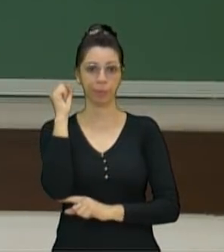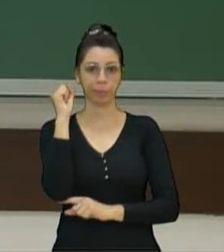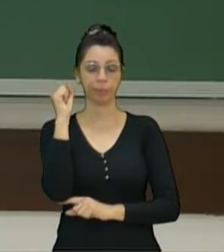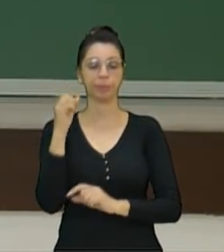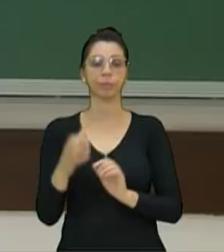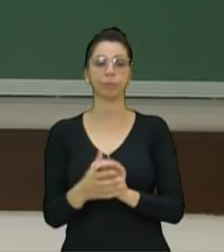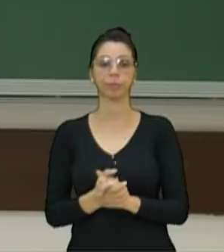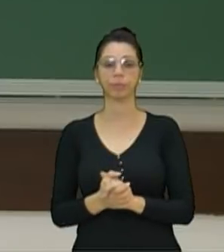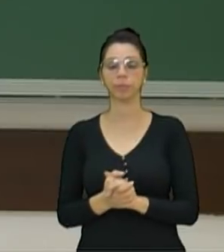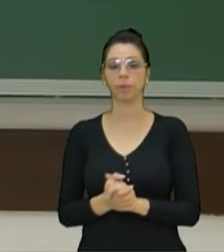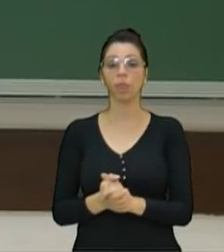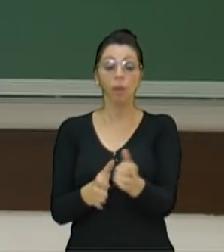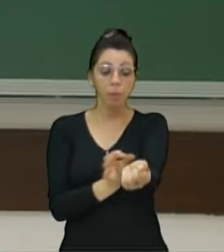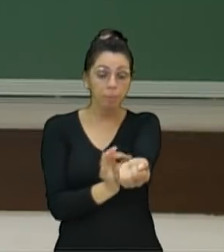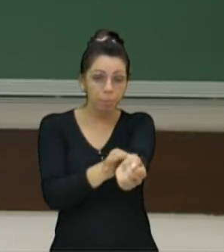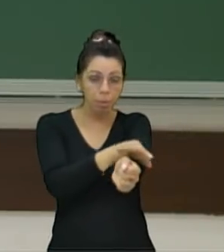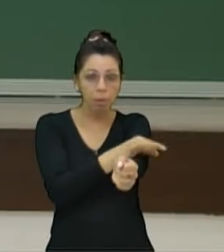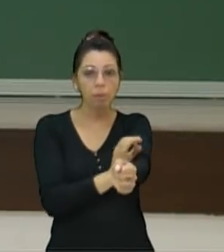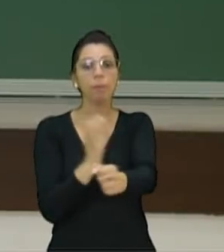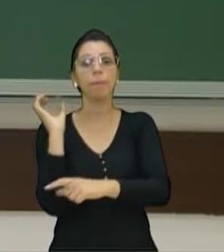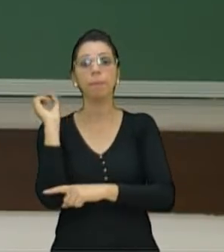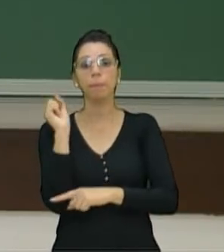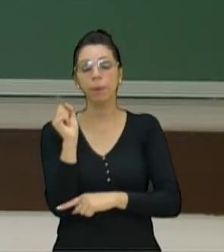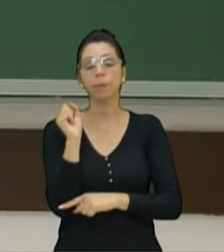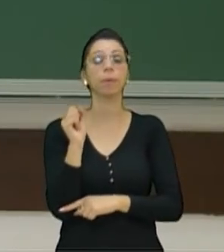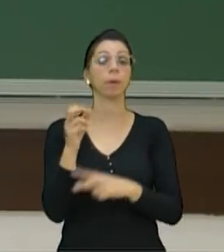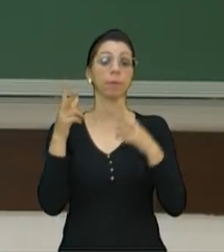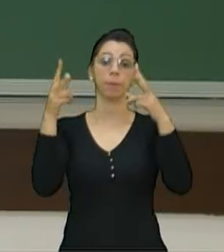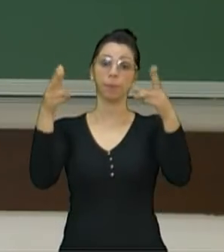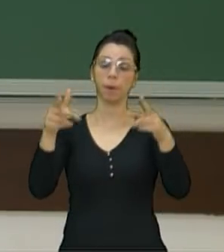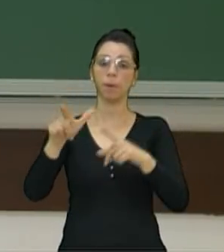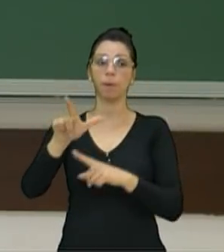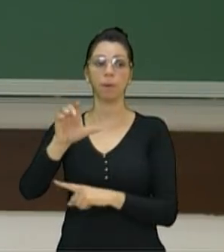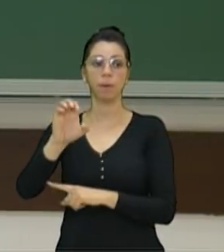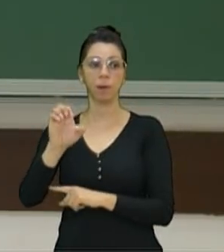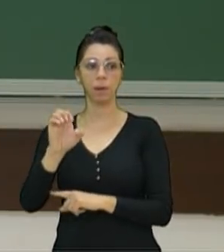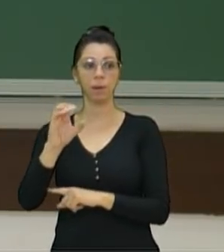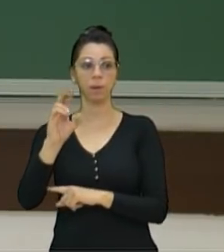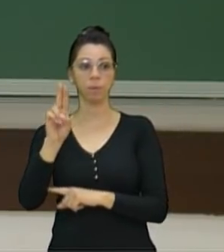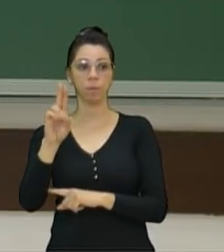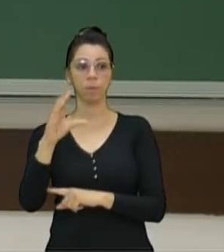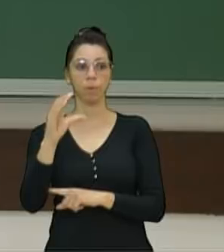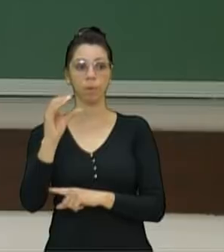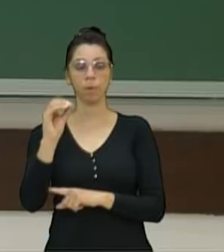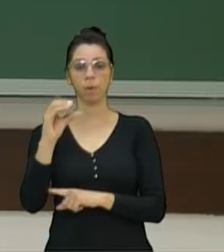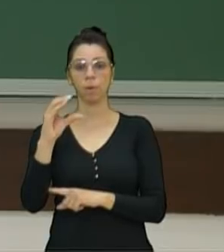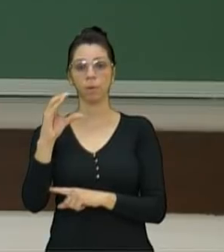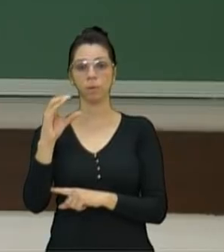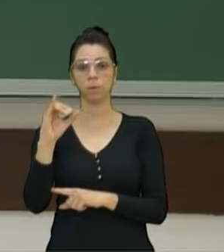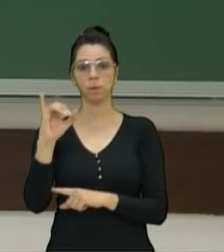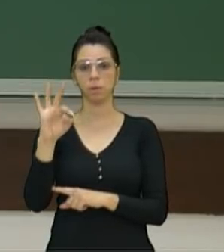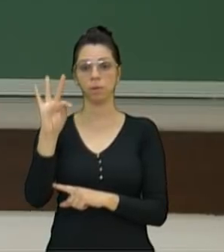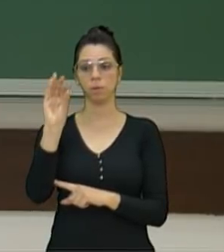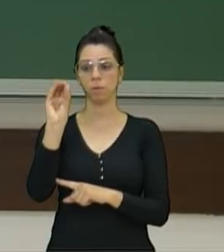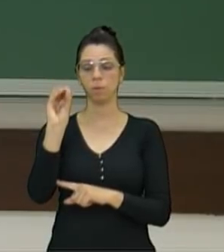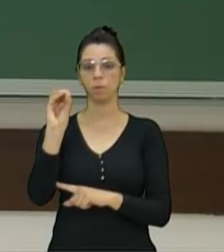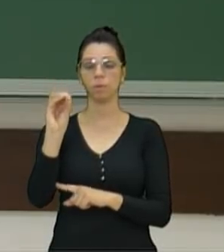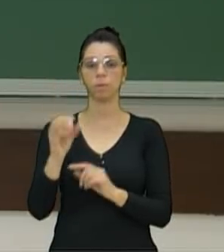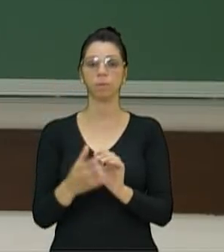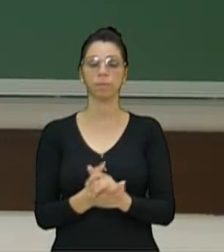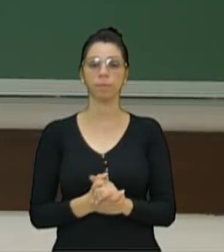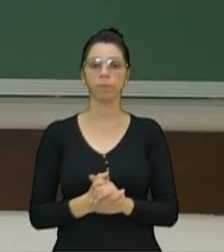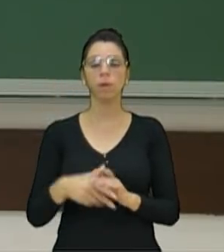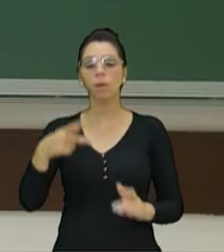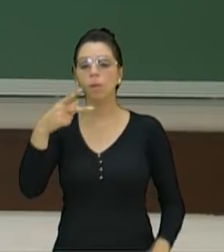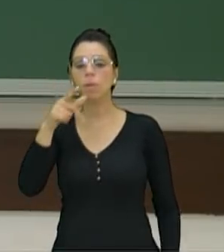né? Glóbulos brancos e leucócitos é a mesma coisa. Lembra que tem essas nomenclaturas diferentes? Plasma é a parte